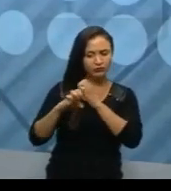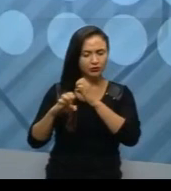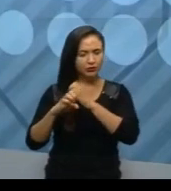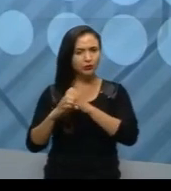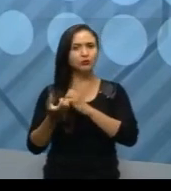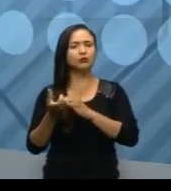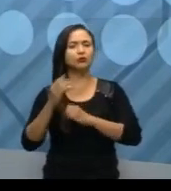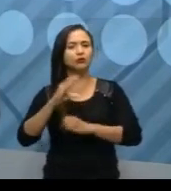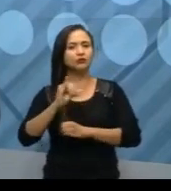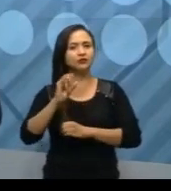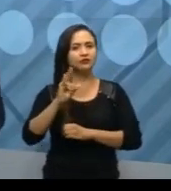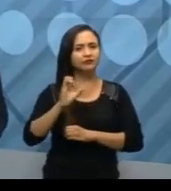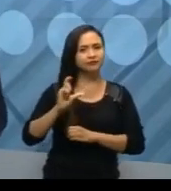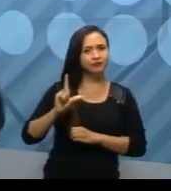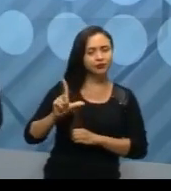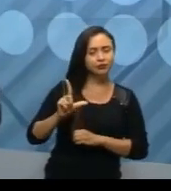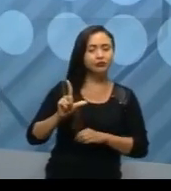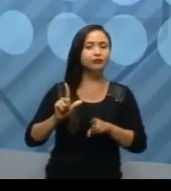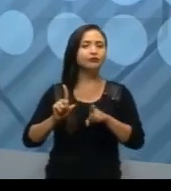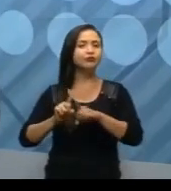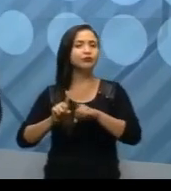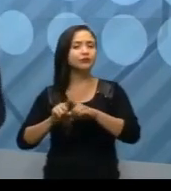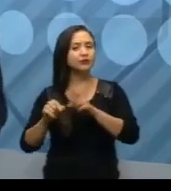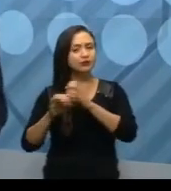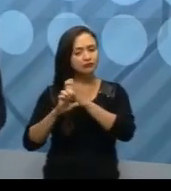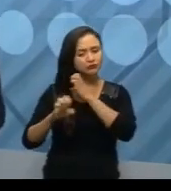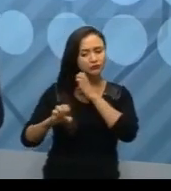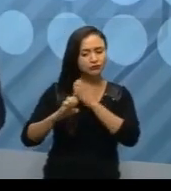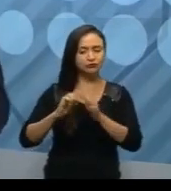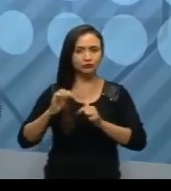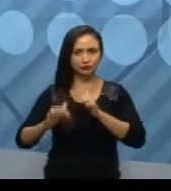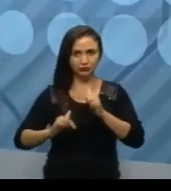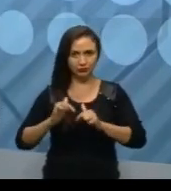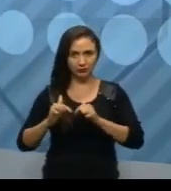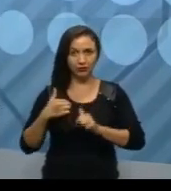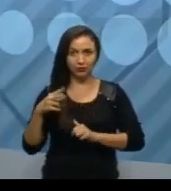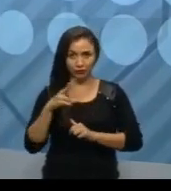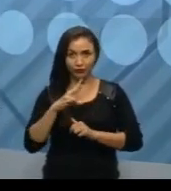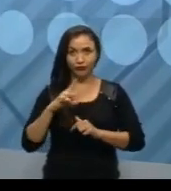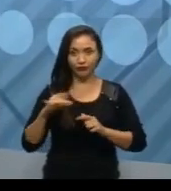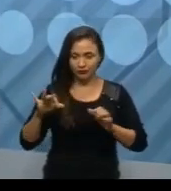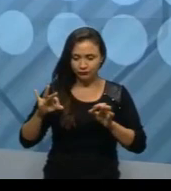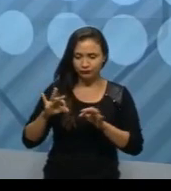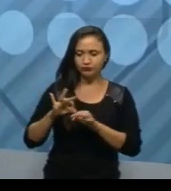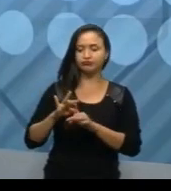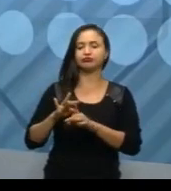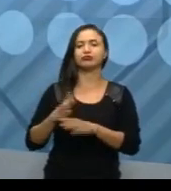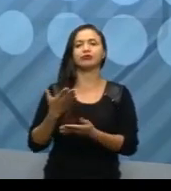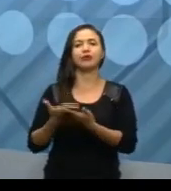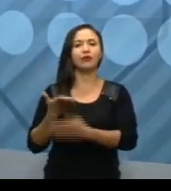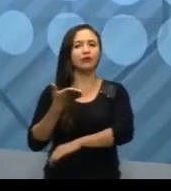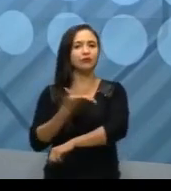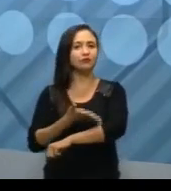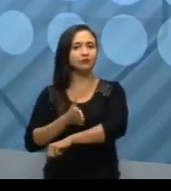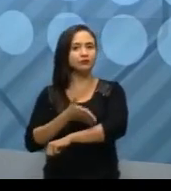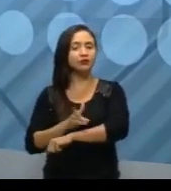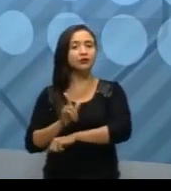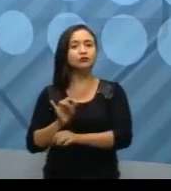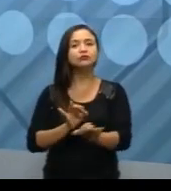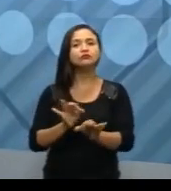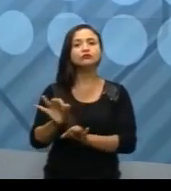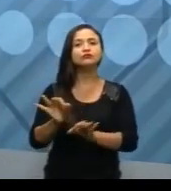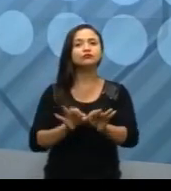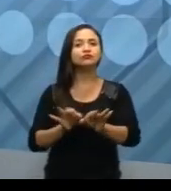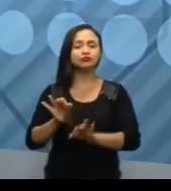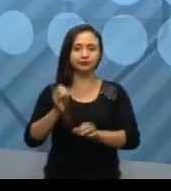e perito. Bom, a gente vai finalizar essa nossa sequência de aula prática com o orçamento de uma